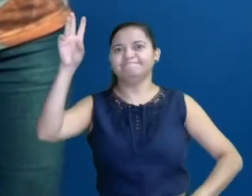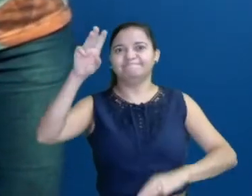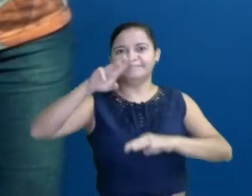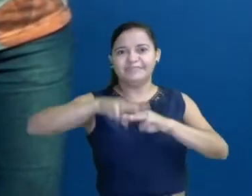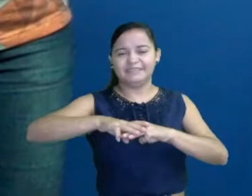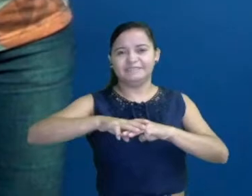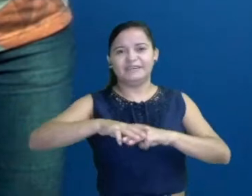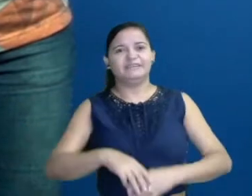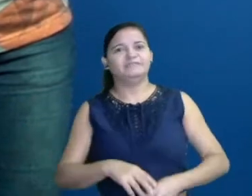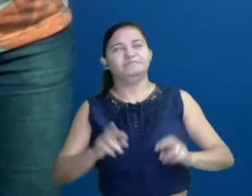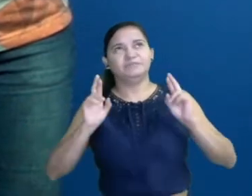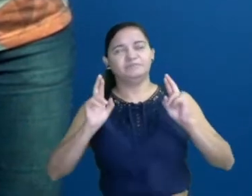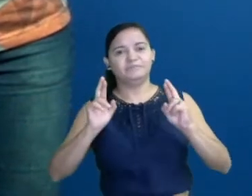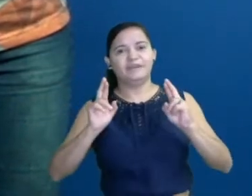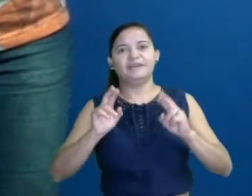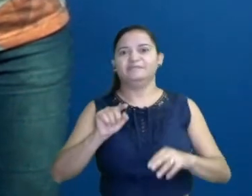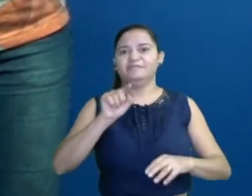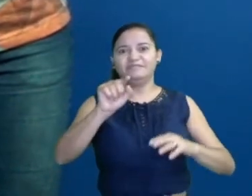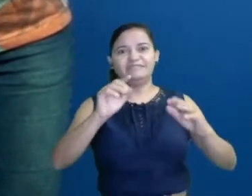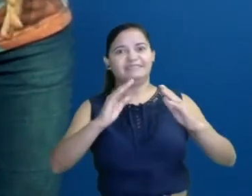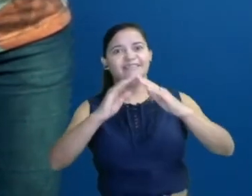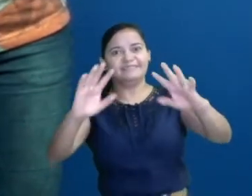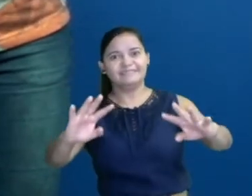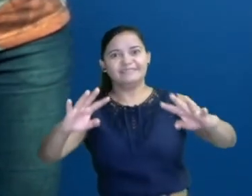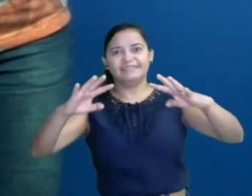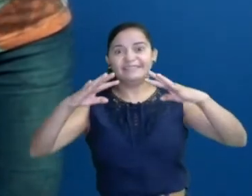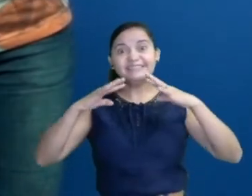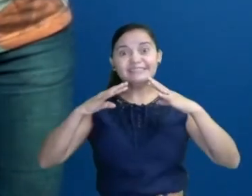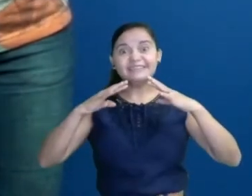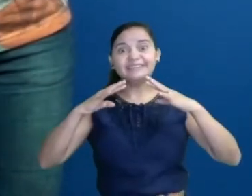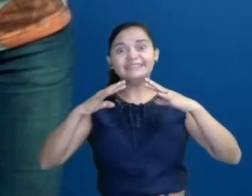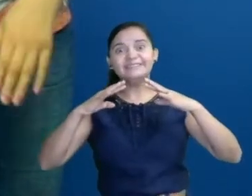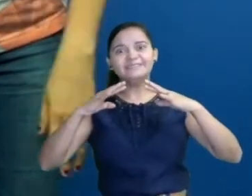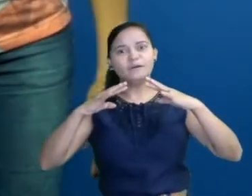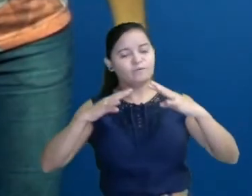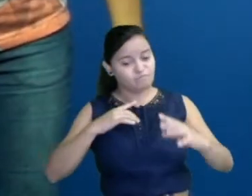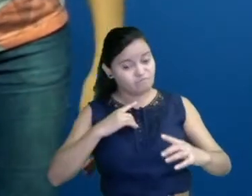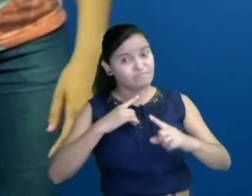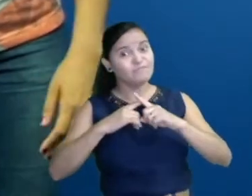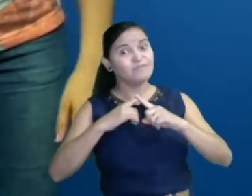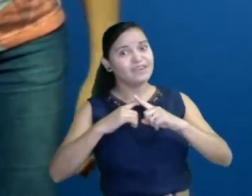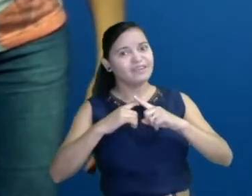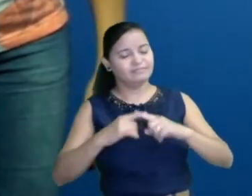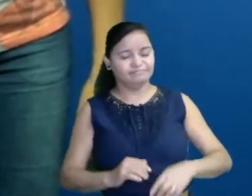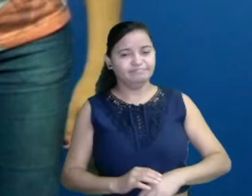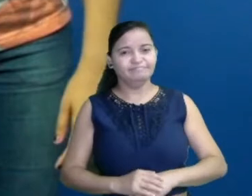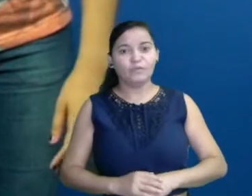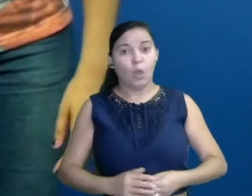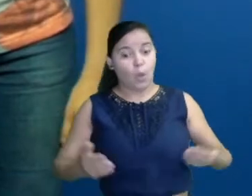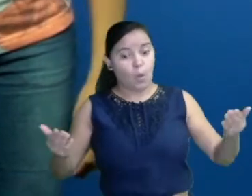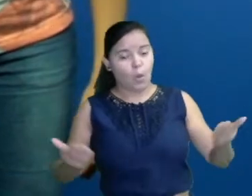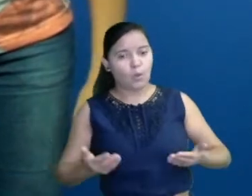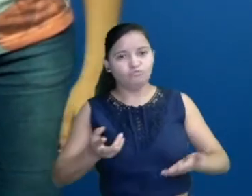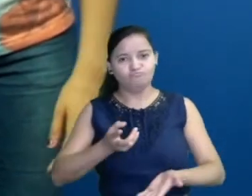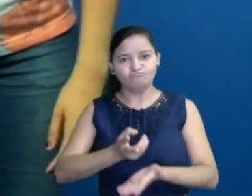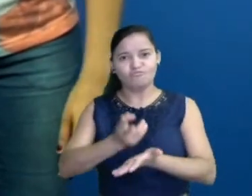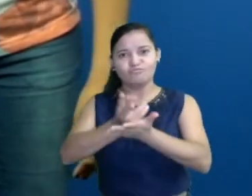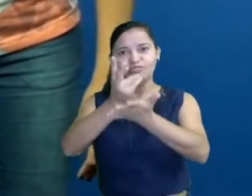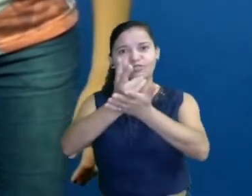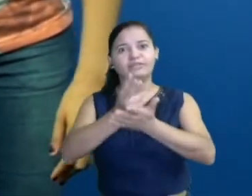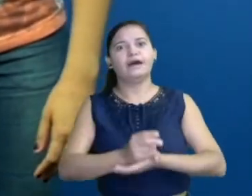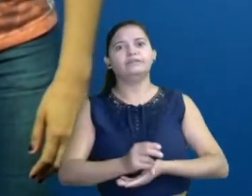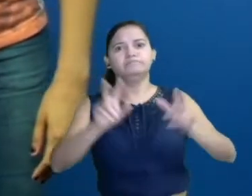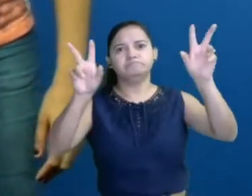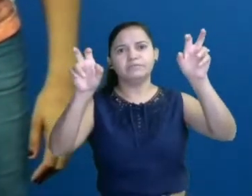espero que você esteja aí do outro lado da tela prestando bem muita atenção porque hoje vamos dar continuidade ao nosso trabalho de